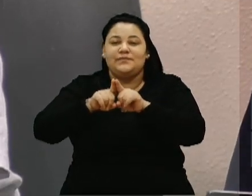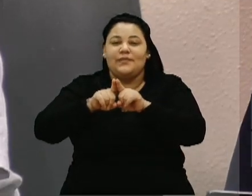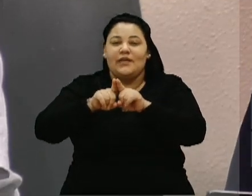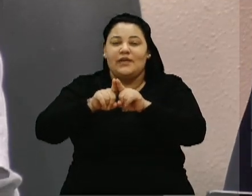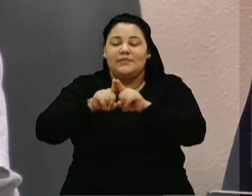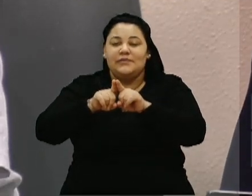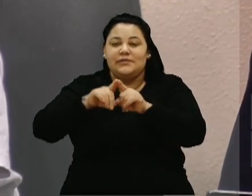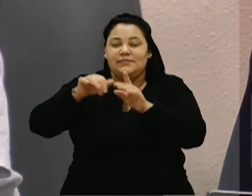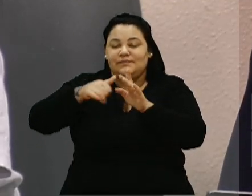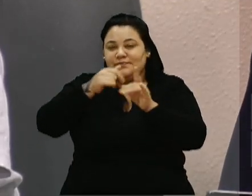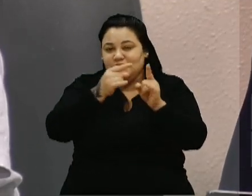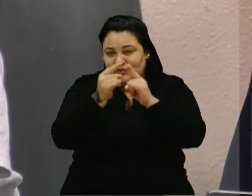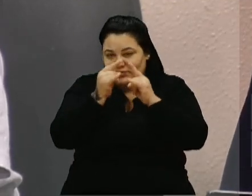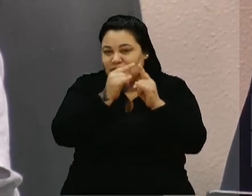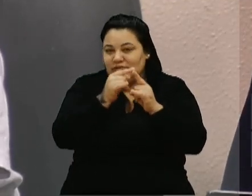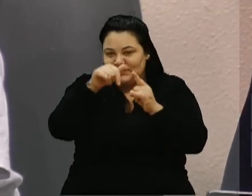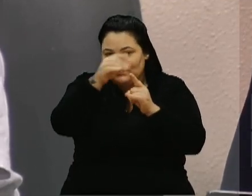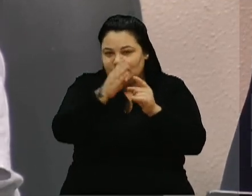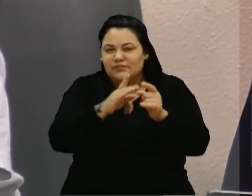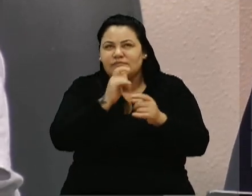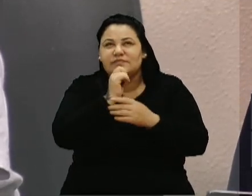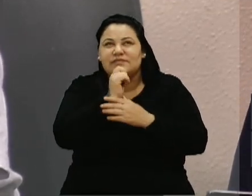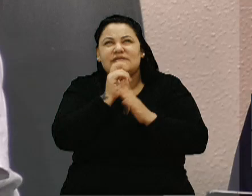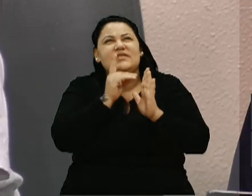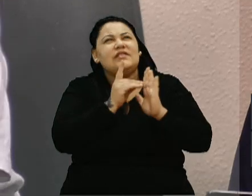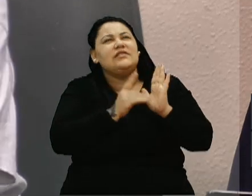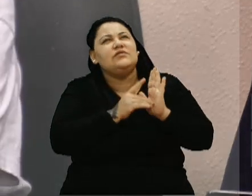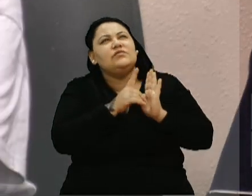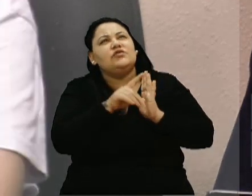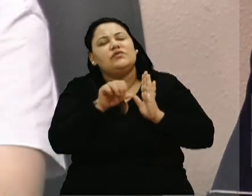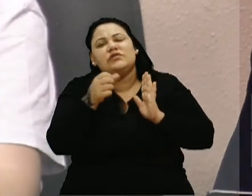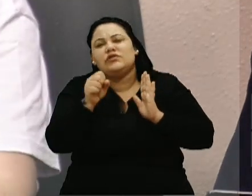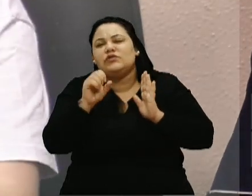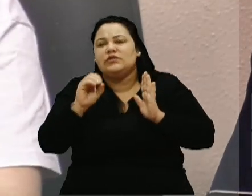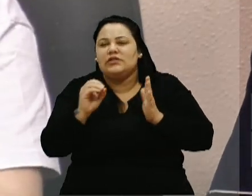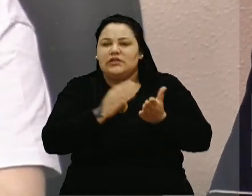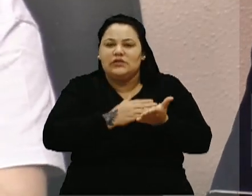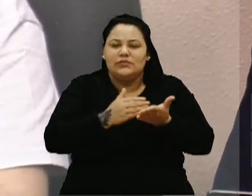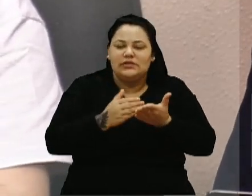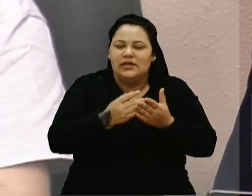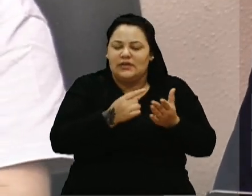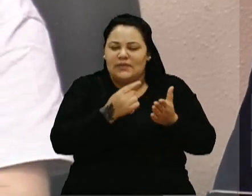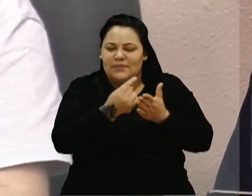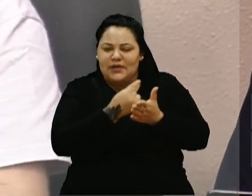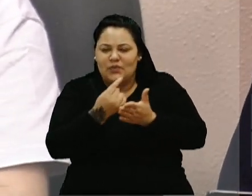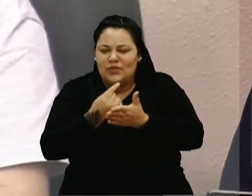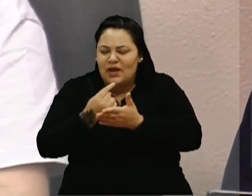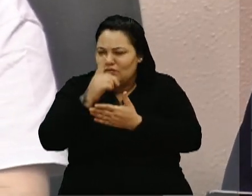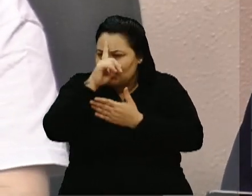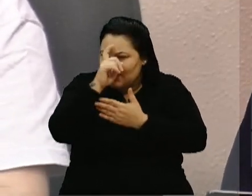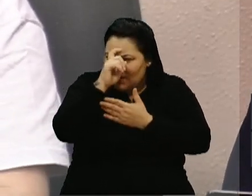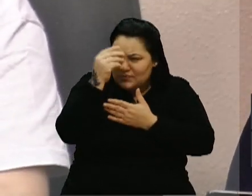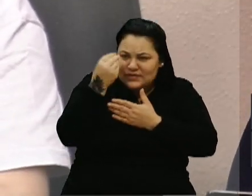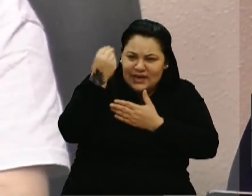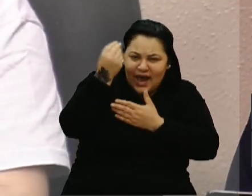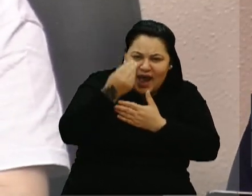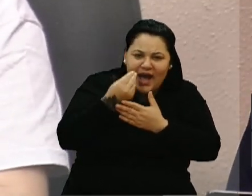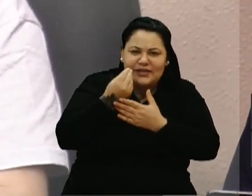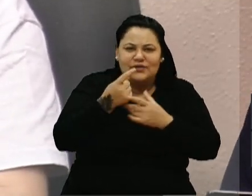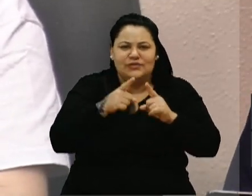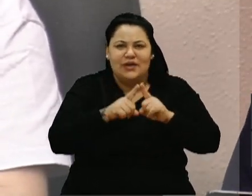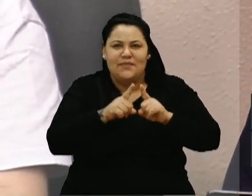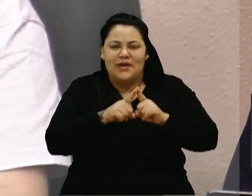desinstitucionalização no Brasil, ainda na década de 1980, que começaram a questionar os manicômios e construir redes de